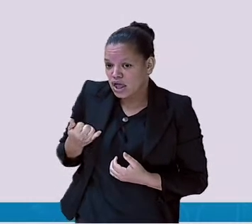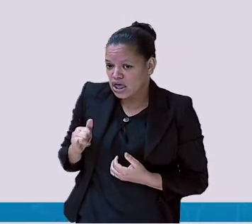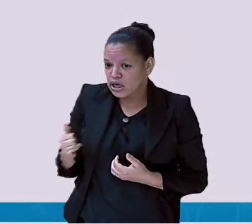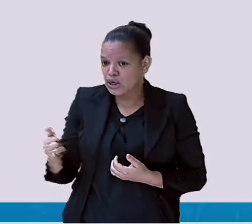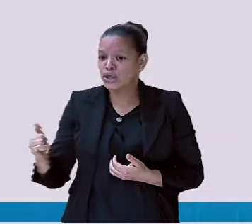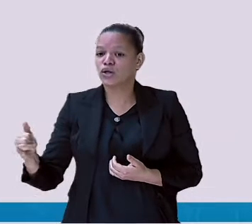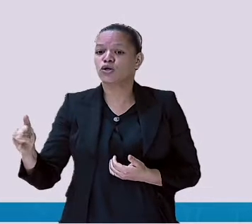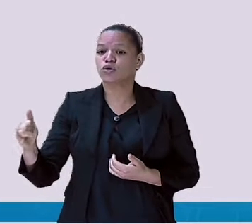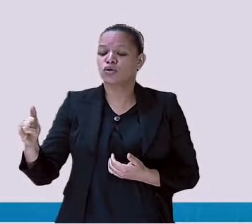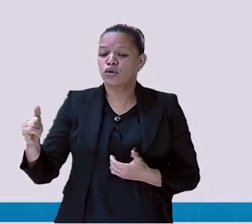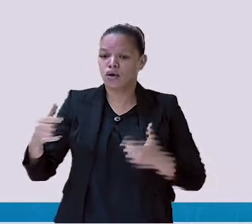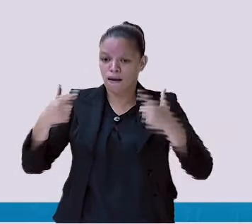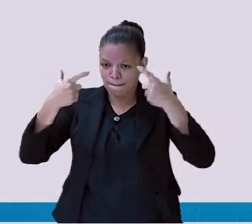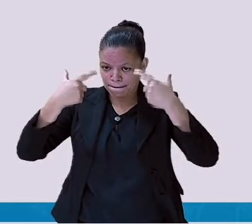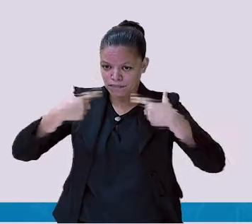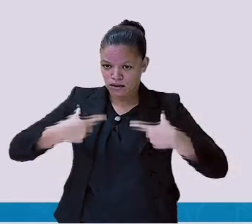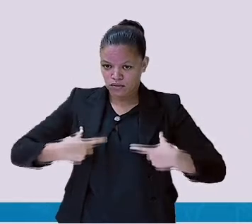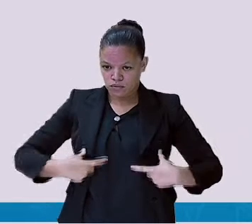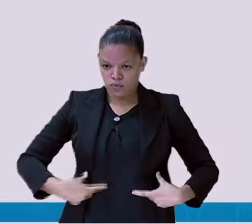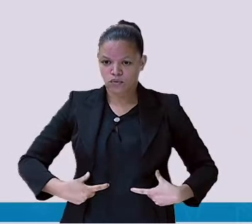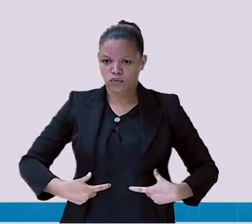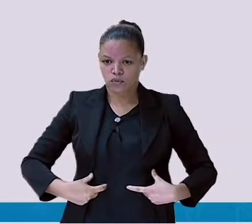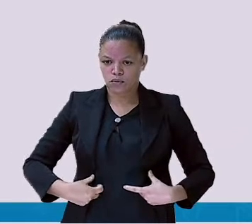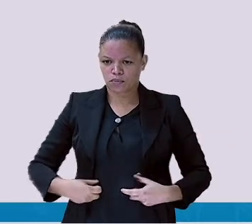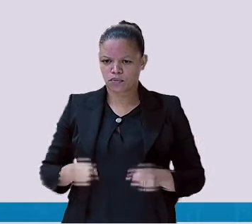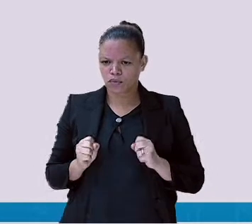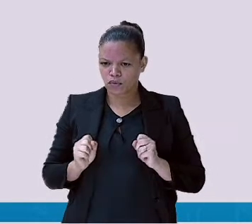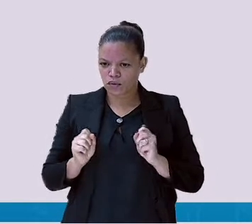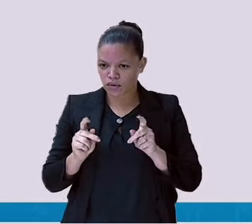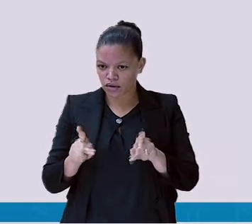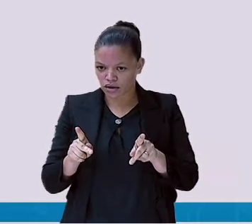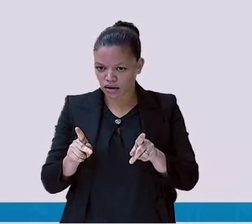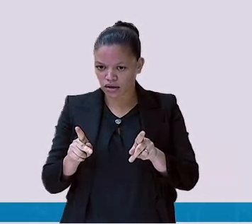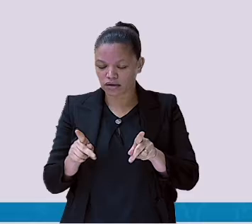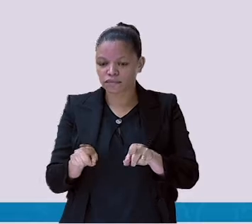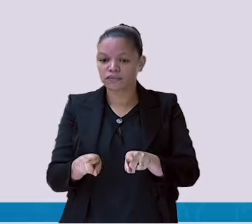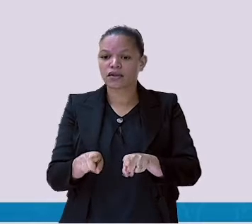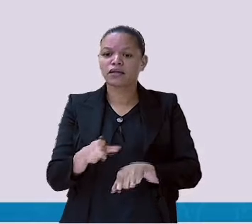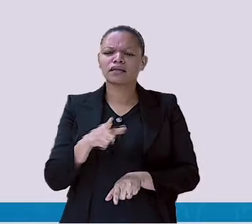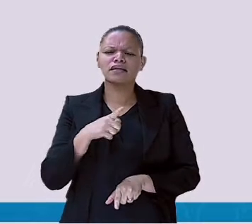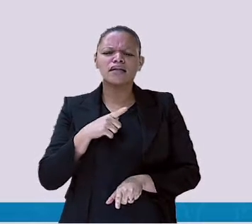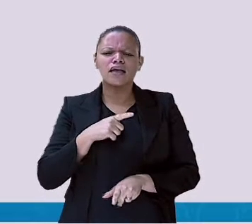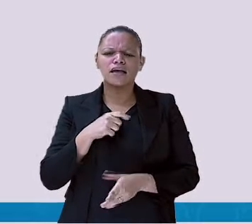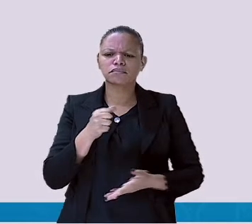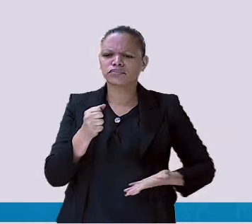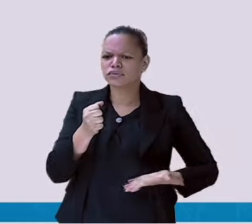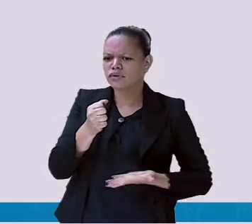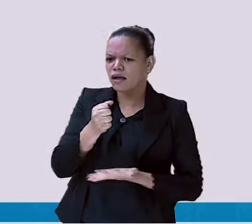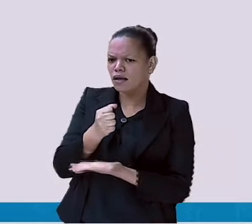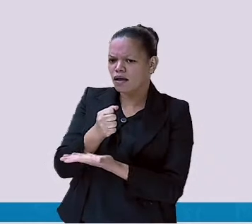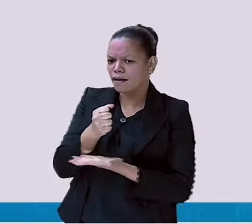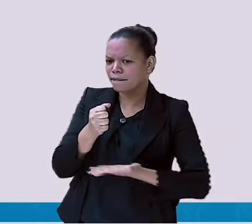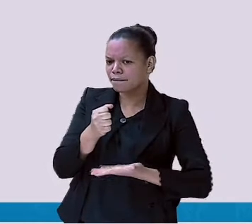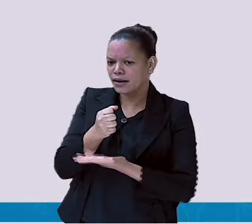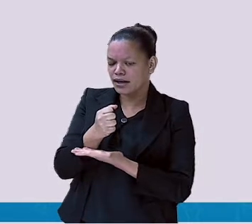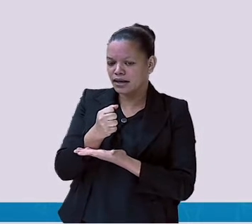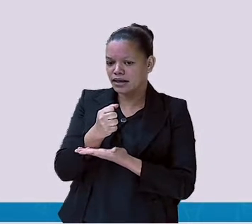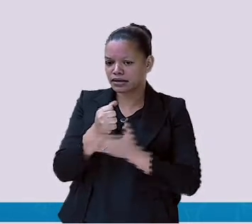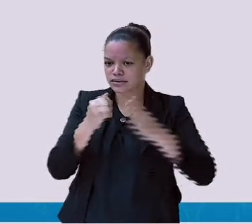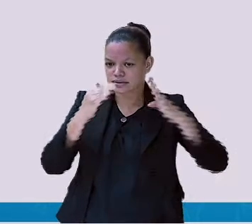que você não emagreça, tá? Temos, a base aqui para relembrar com